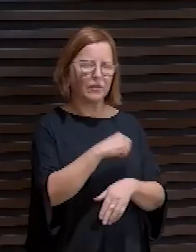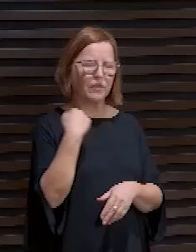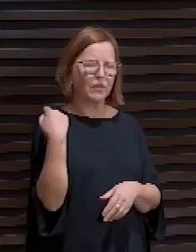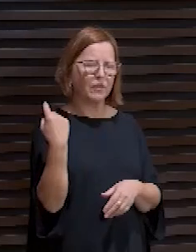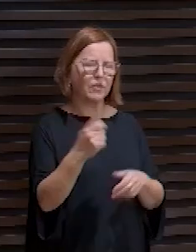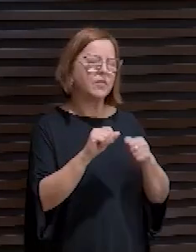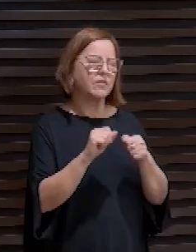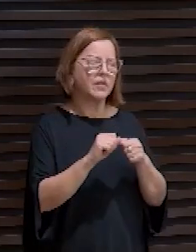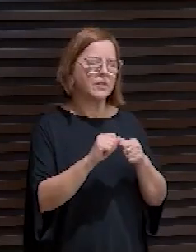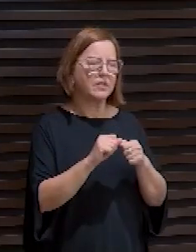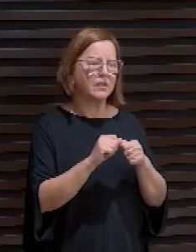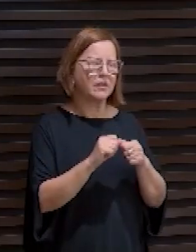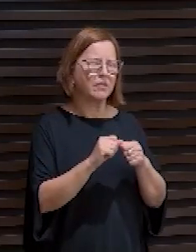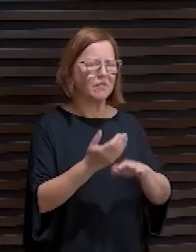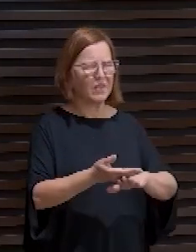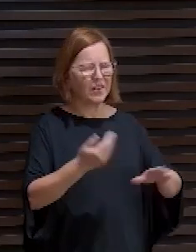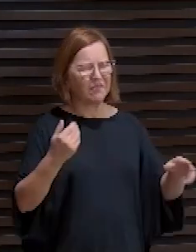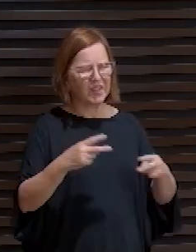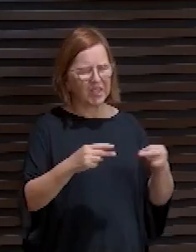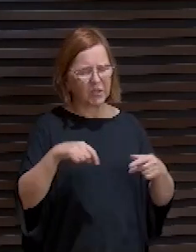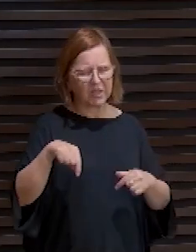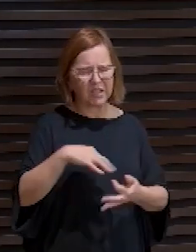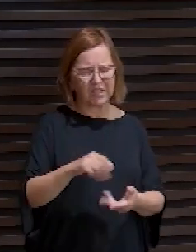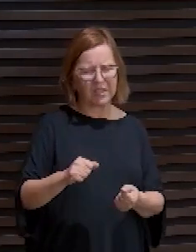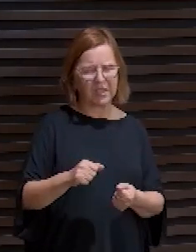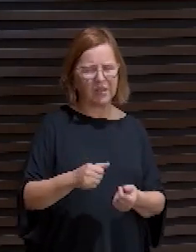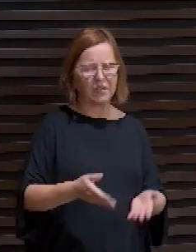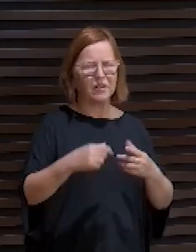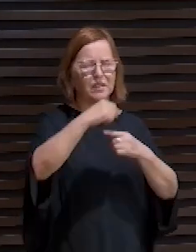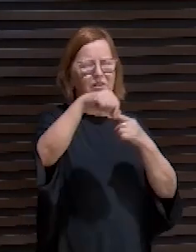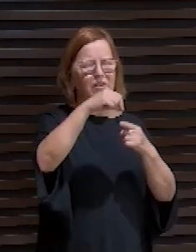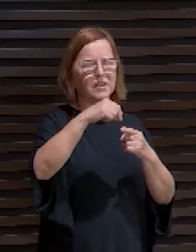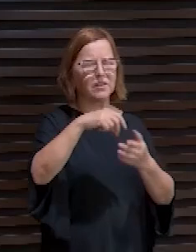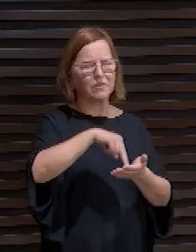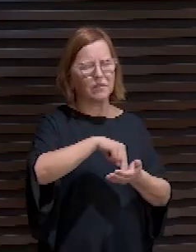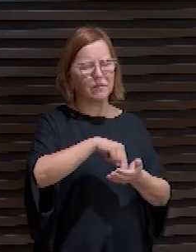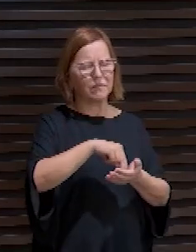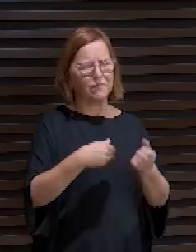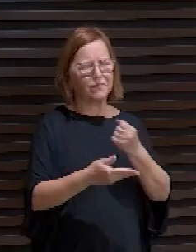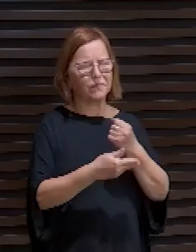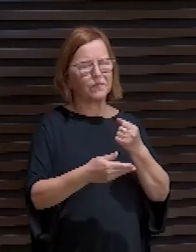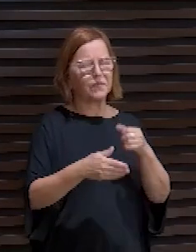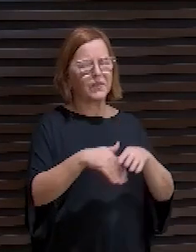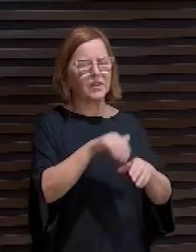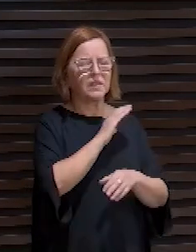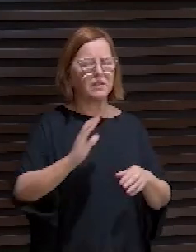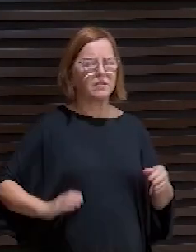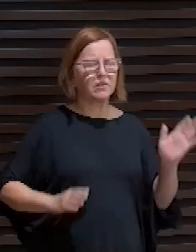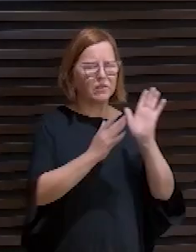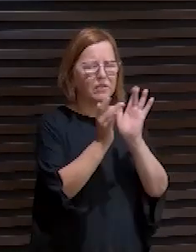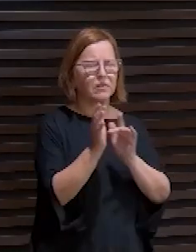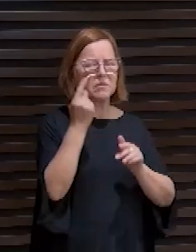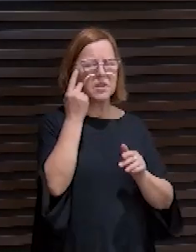coisas dessa natureza terrena, nos santificando, nos fundamentando, nos firmando em Cristo Jesus, para a tua